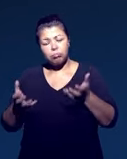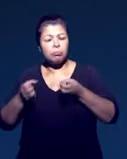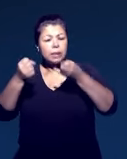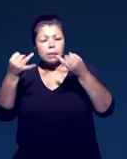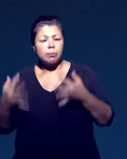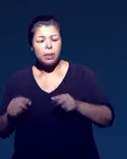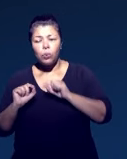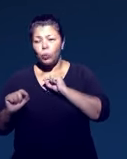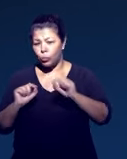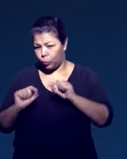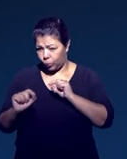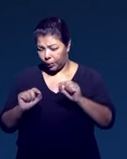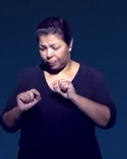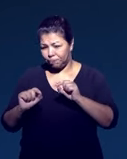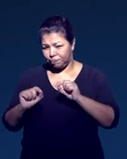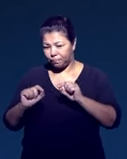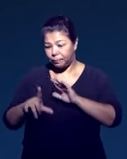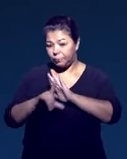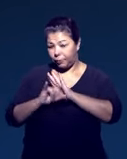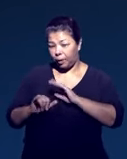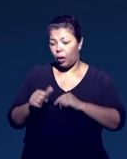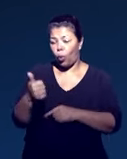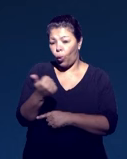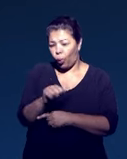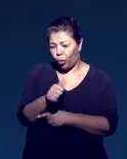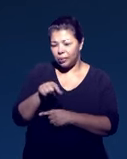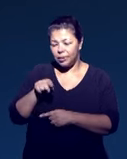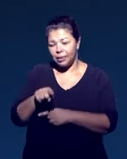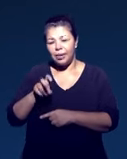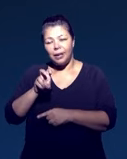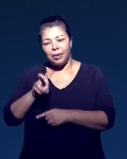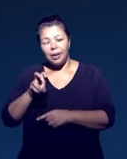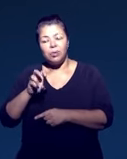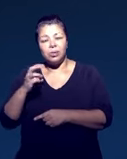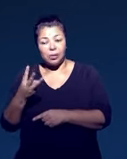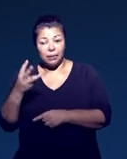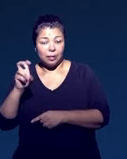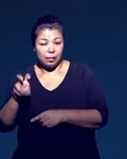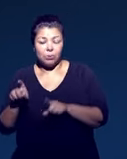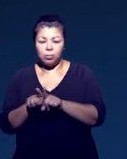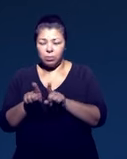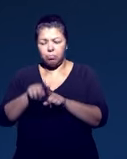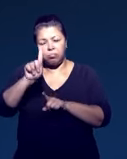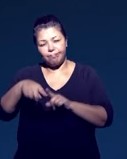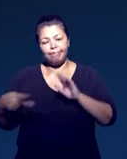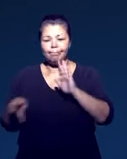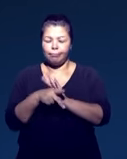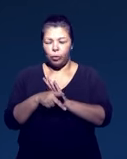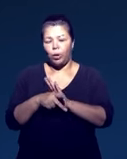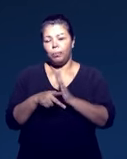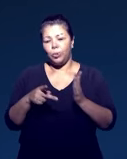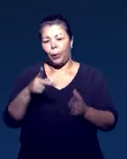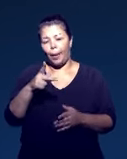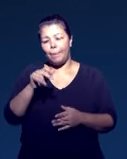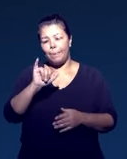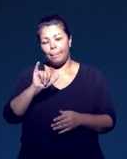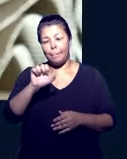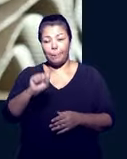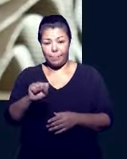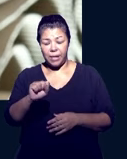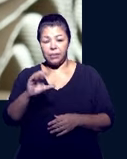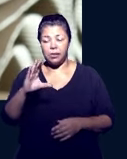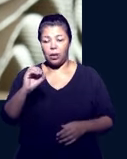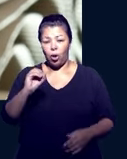ela trata de subvenções e passa a exigir tributação dessas receitas pelo PIS com fim CSL rpj